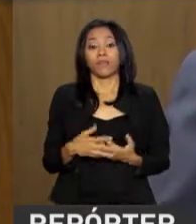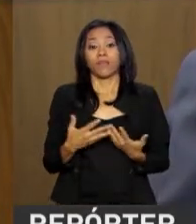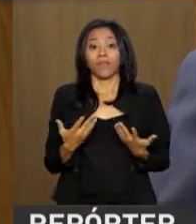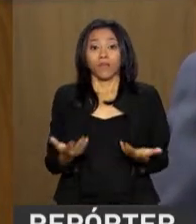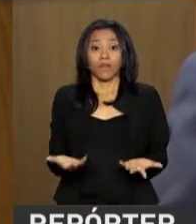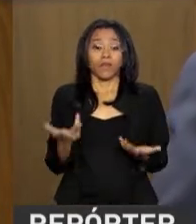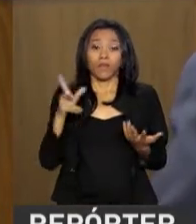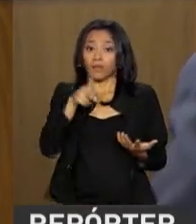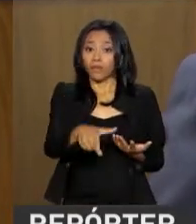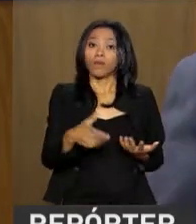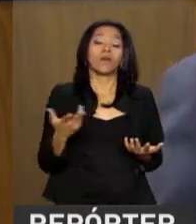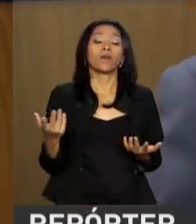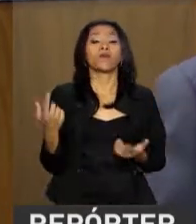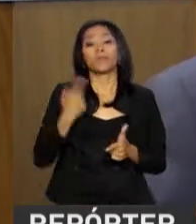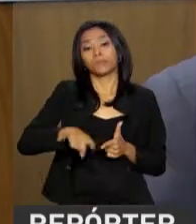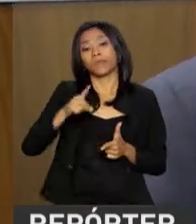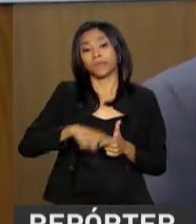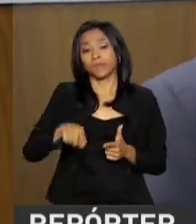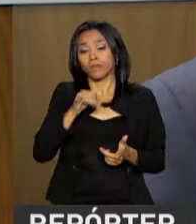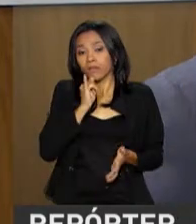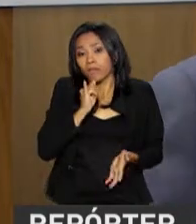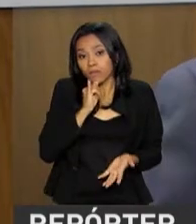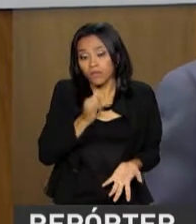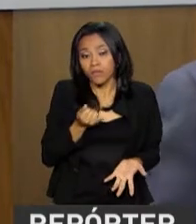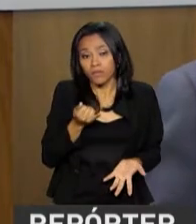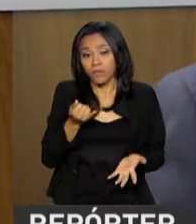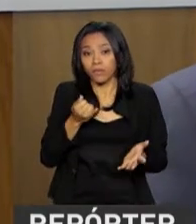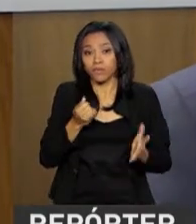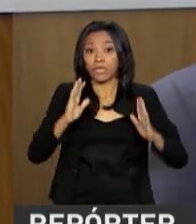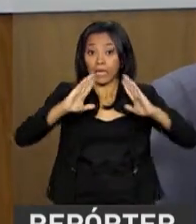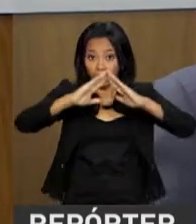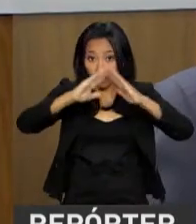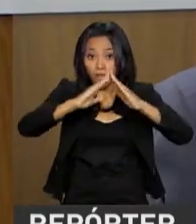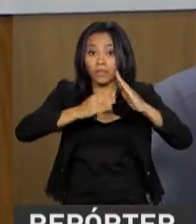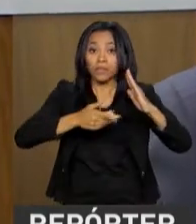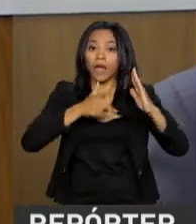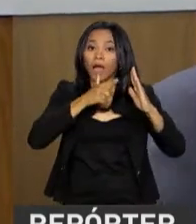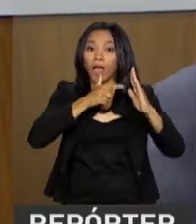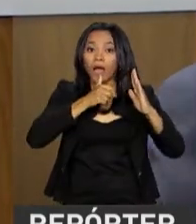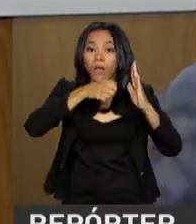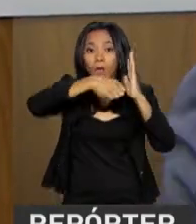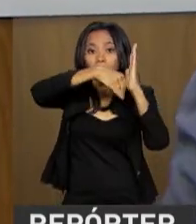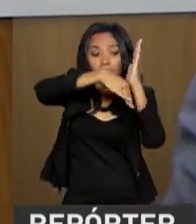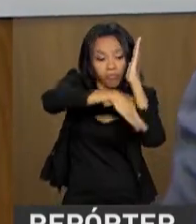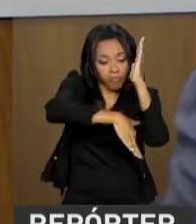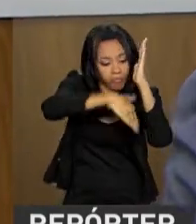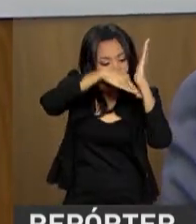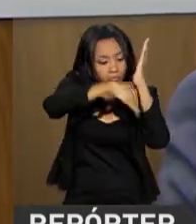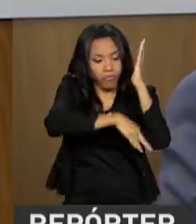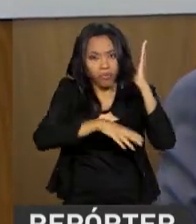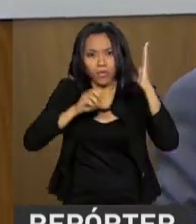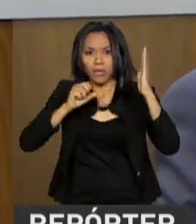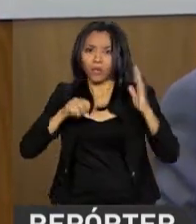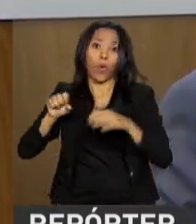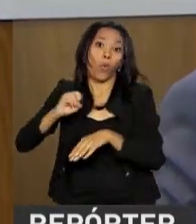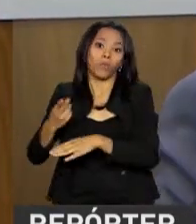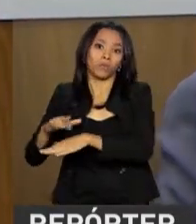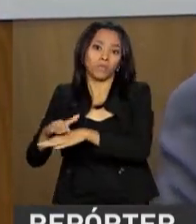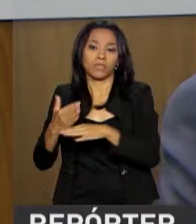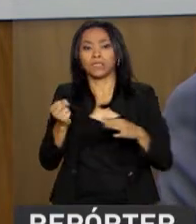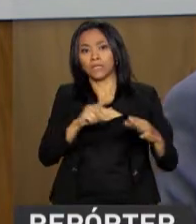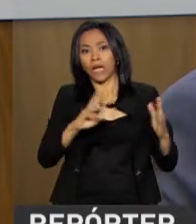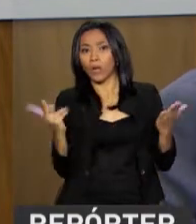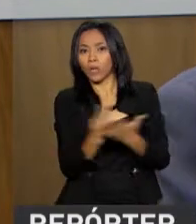como a gente tem um problema por exemplo de uma infiltração em uma casa um problema de uma doença se eu risos eu tenho problema de infiltração e